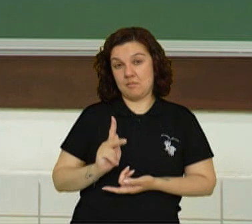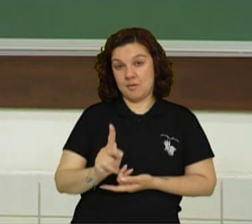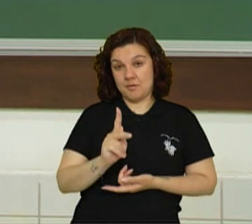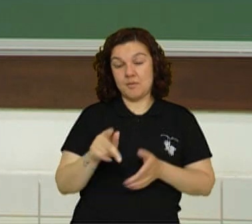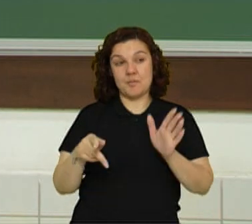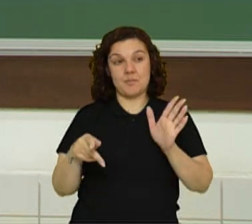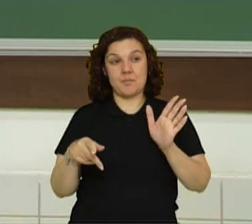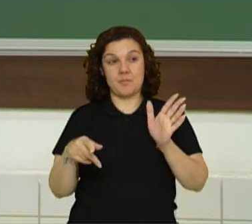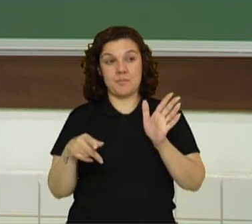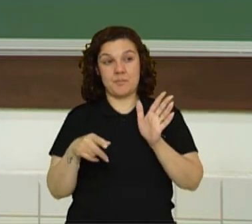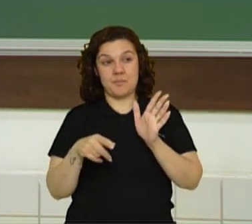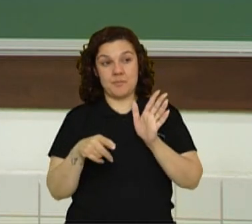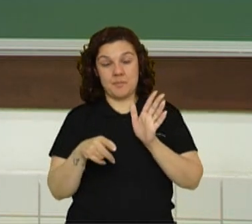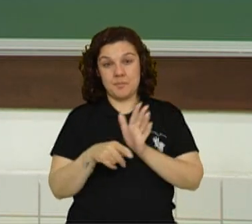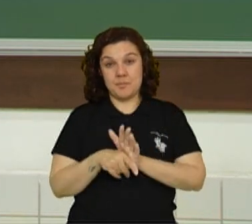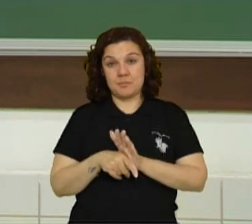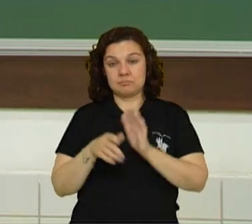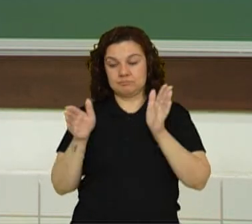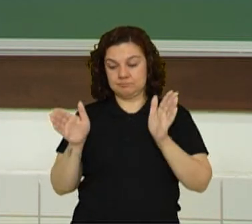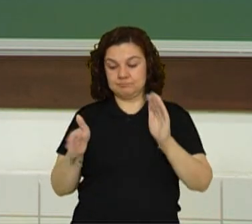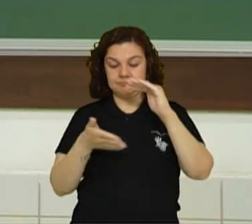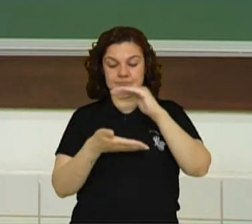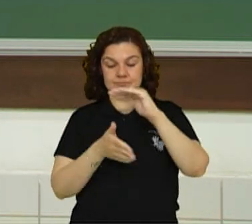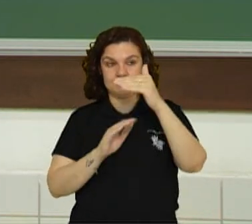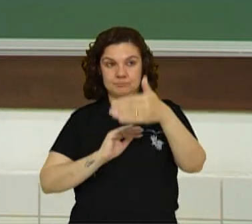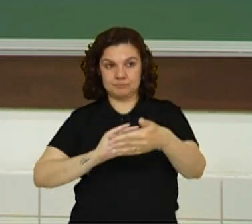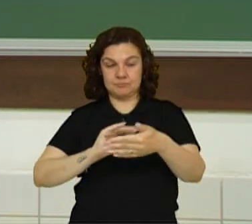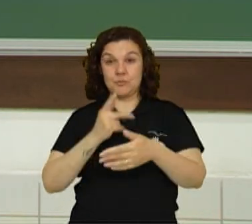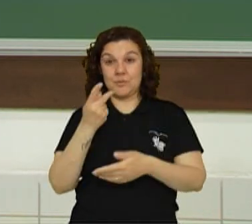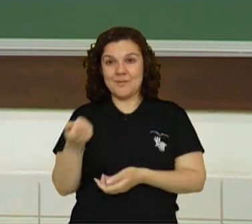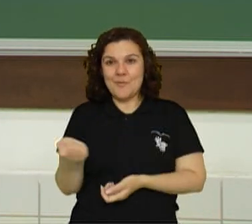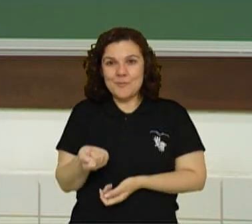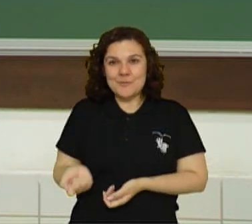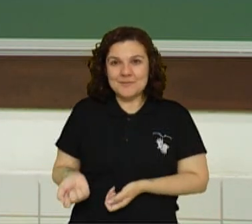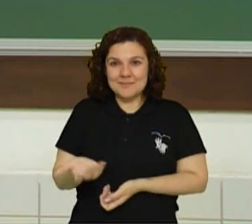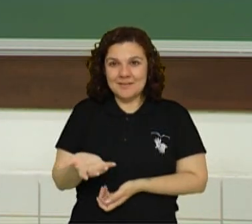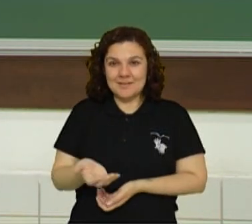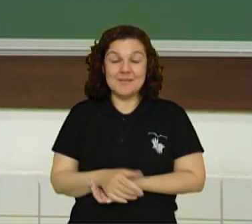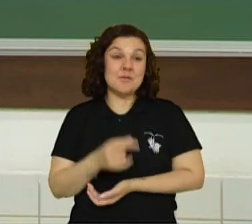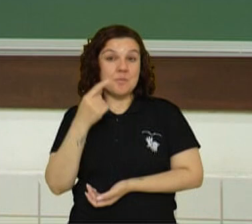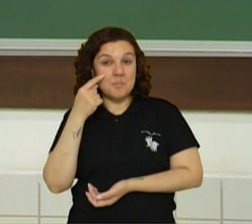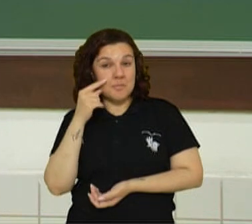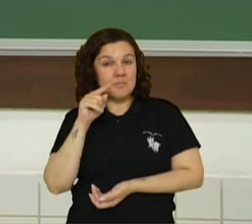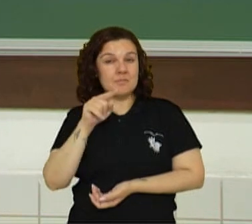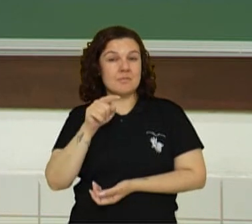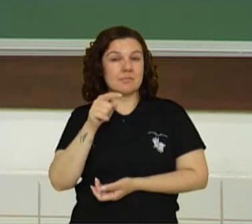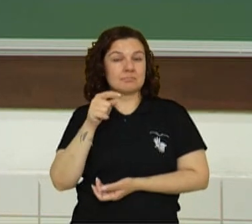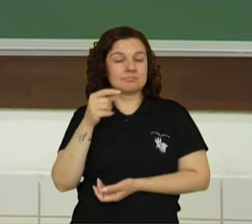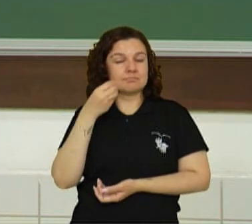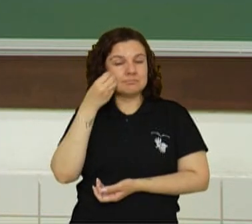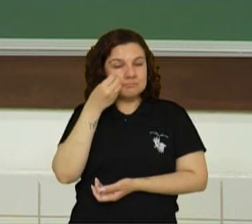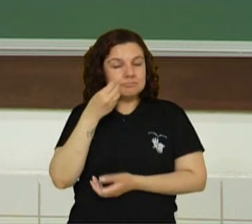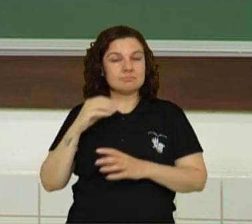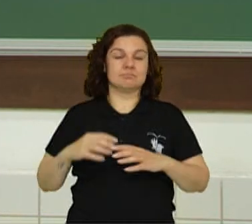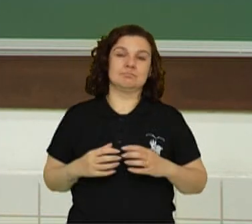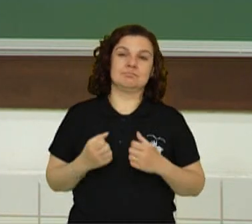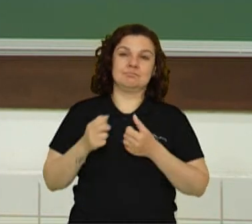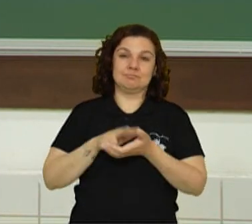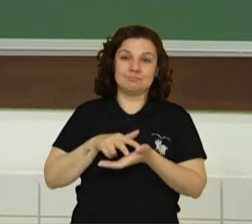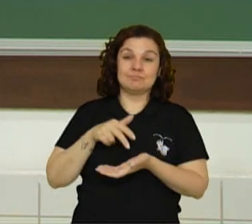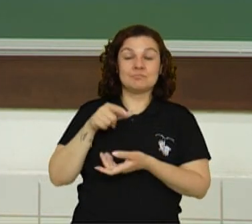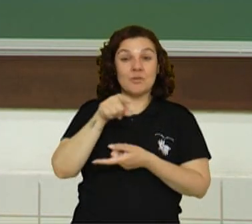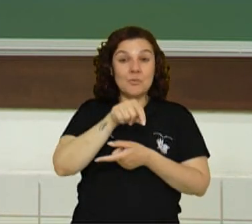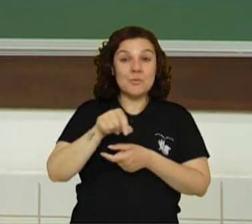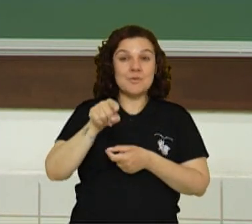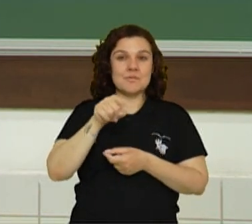com o hexaedro, o teu dadinho, né? Para você dar aquela reforçada